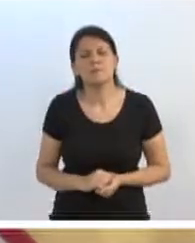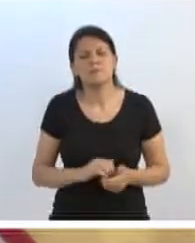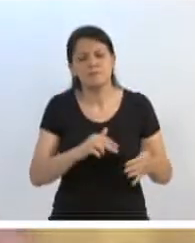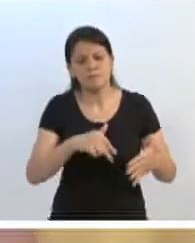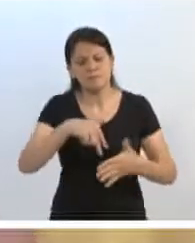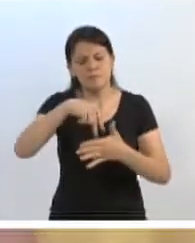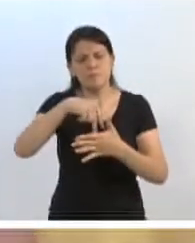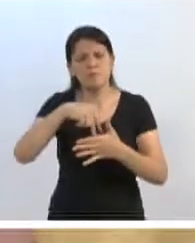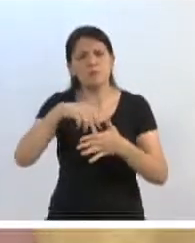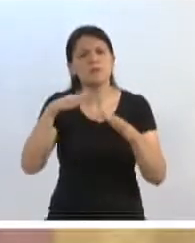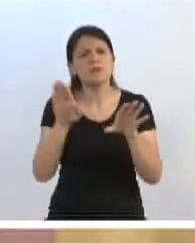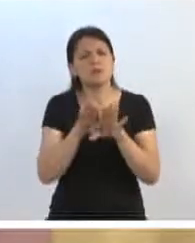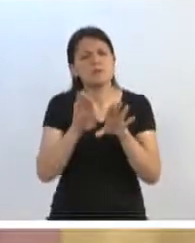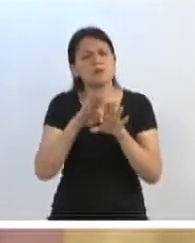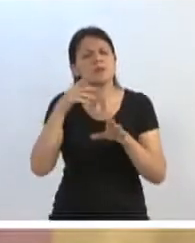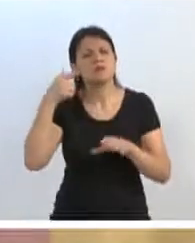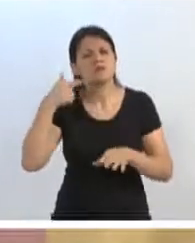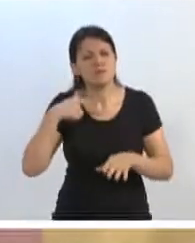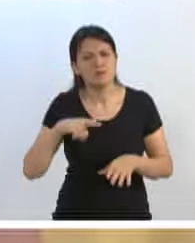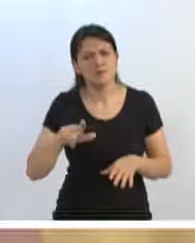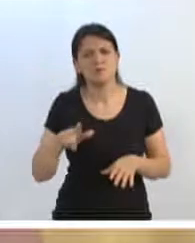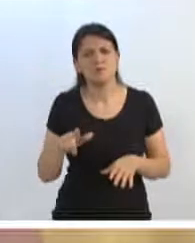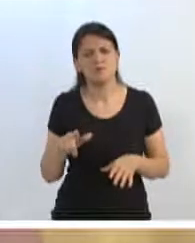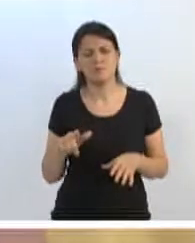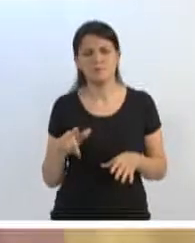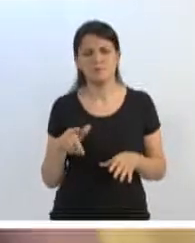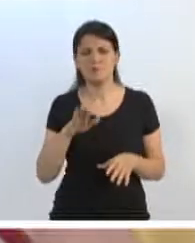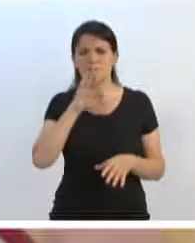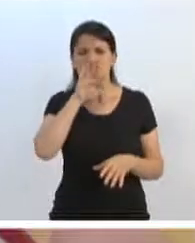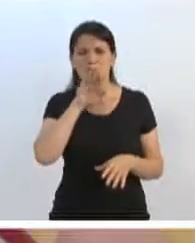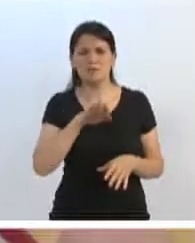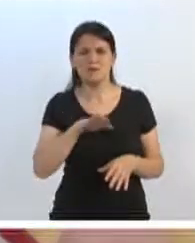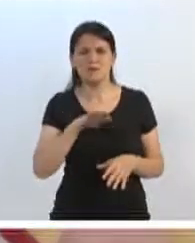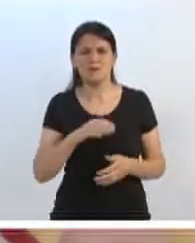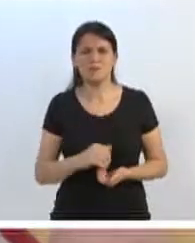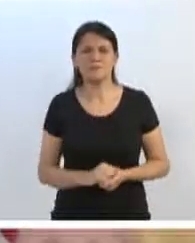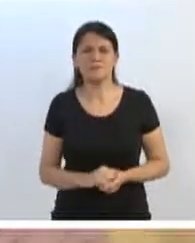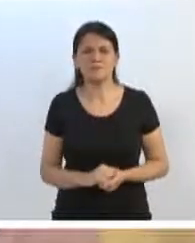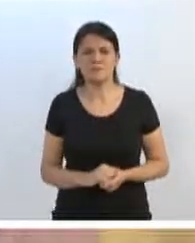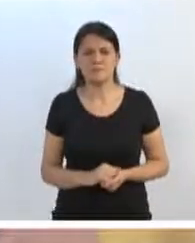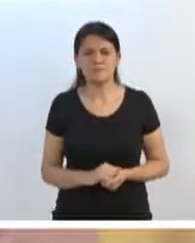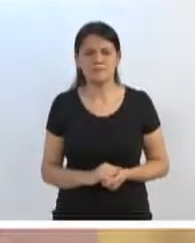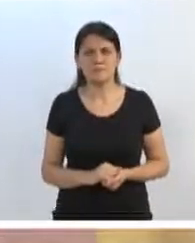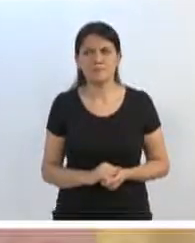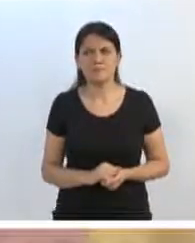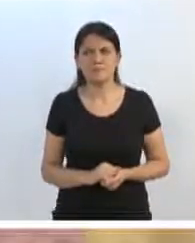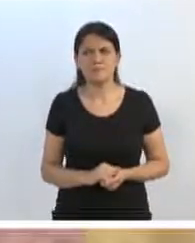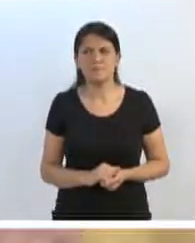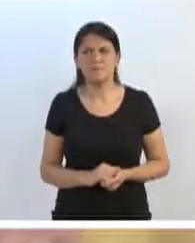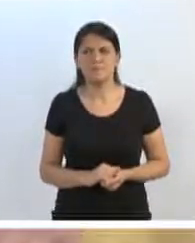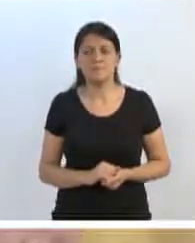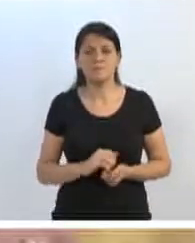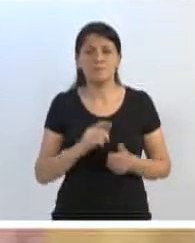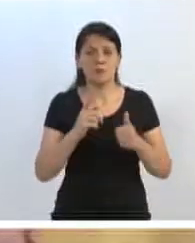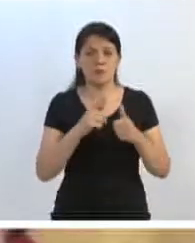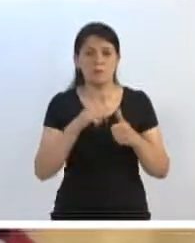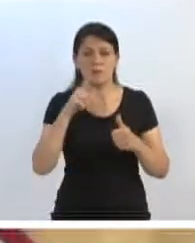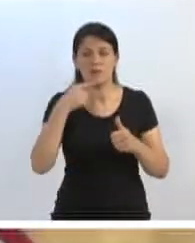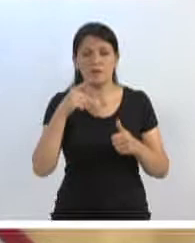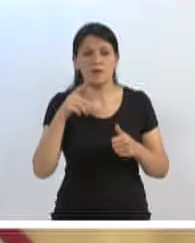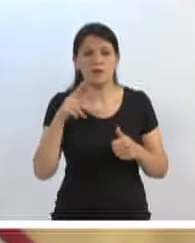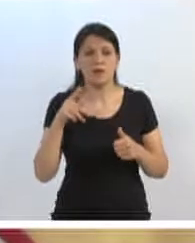e vou trazer mais uma vez aqui essa tarde uma delas diz respeito ao pronto